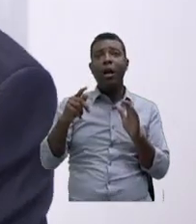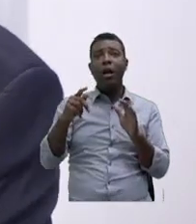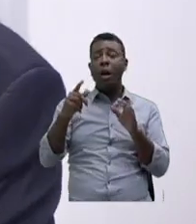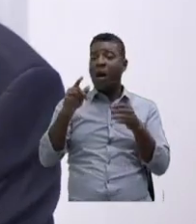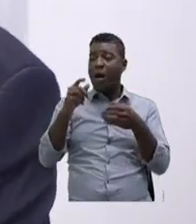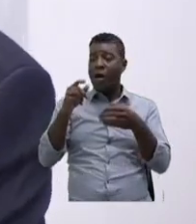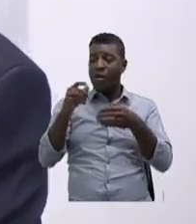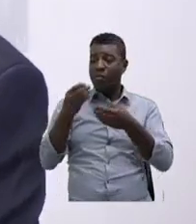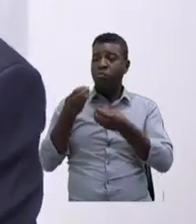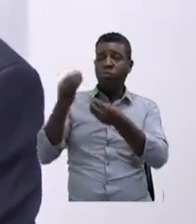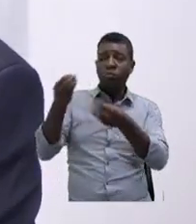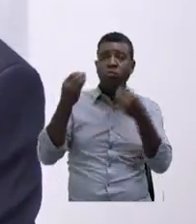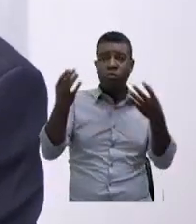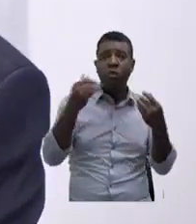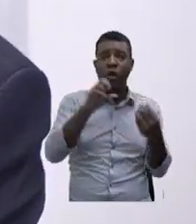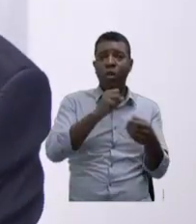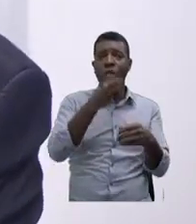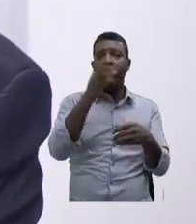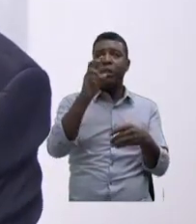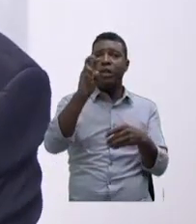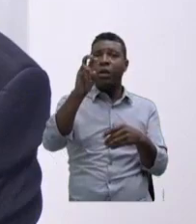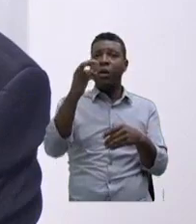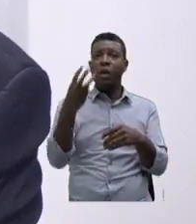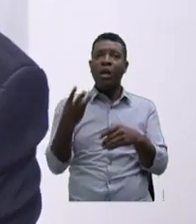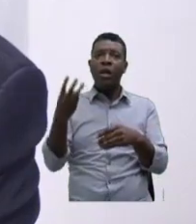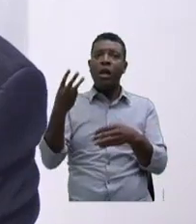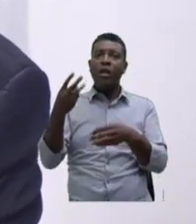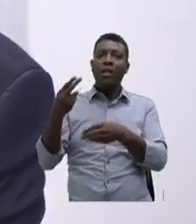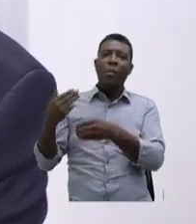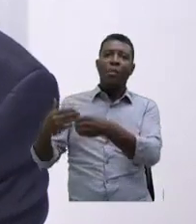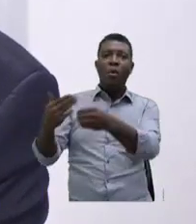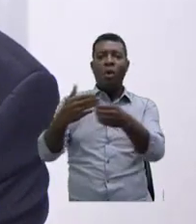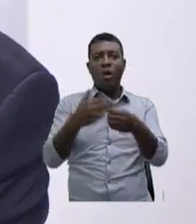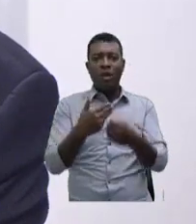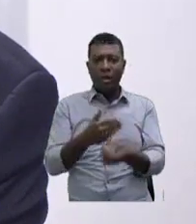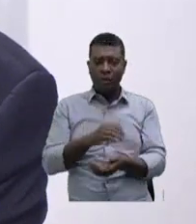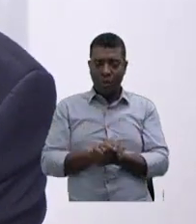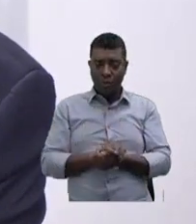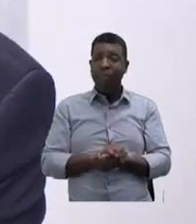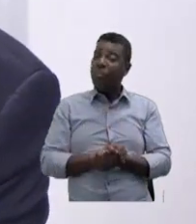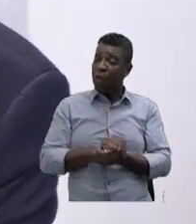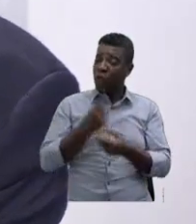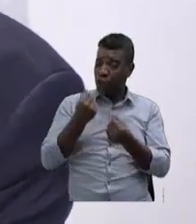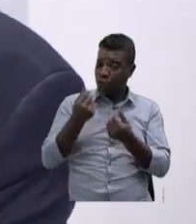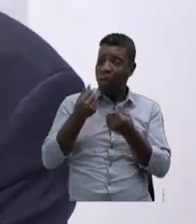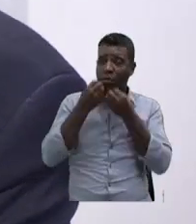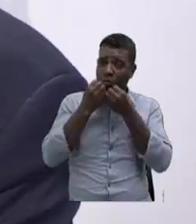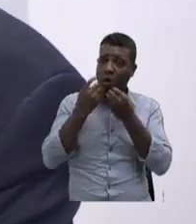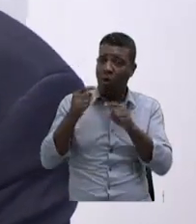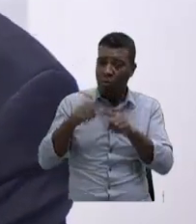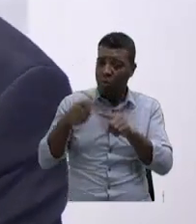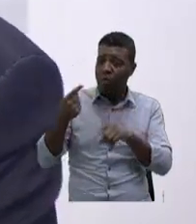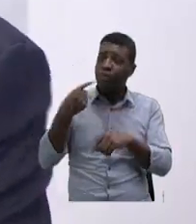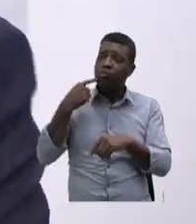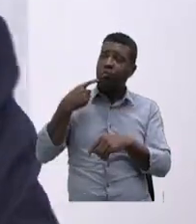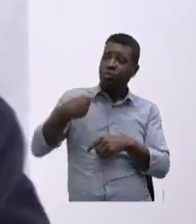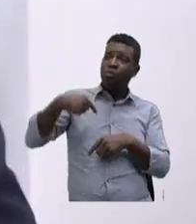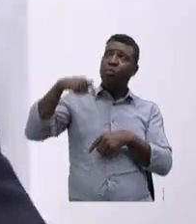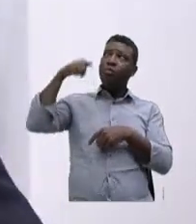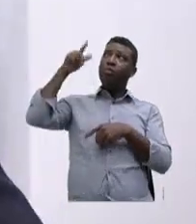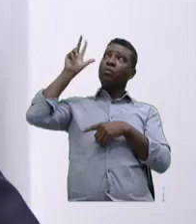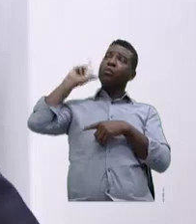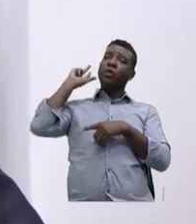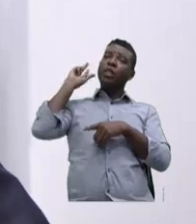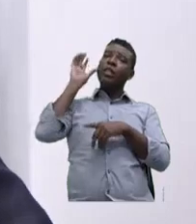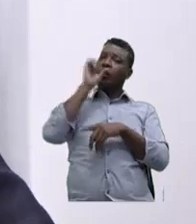recurso extremamente importante. E, no sábado, eu tive a oportunidade de receber, secretário, um